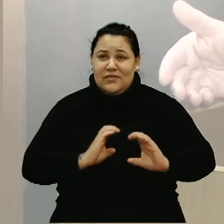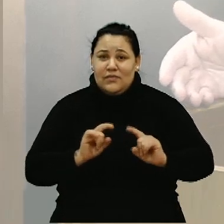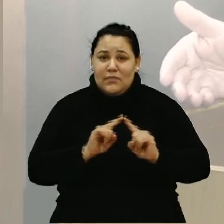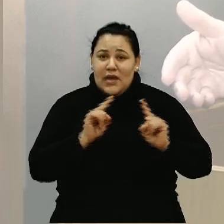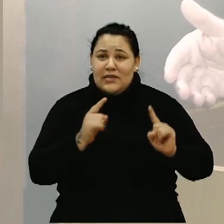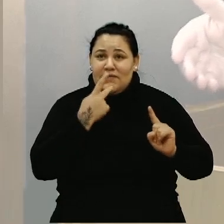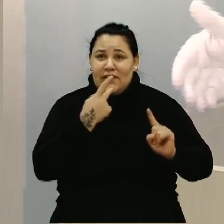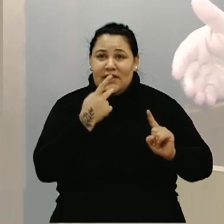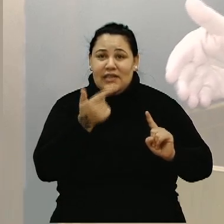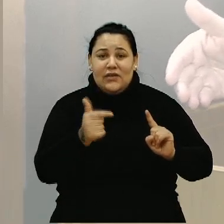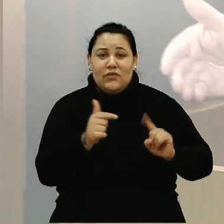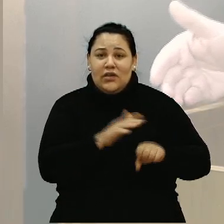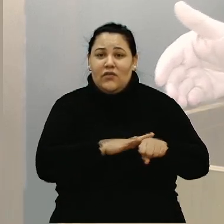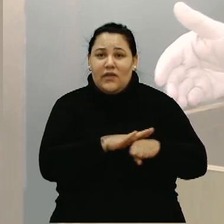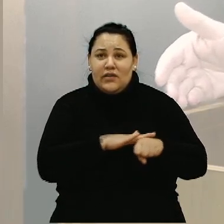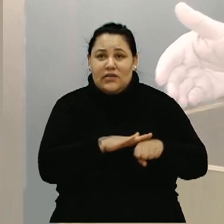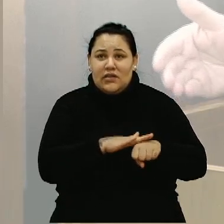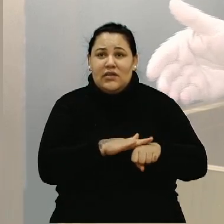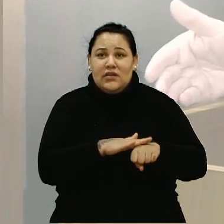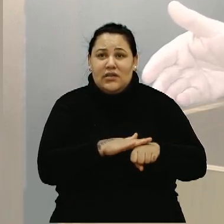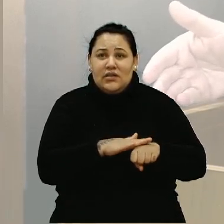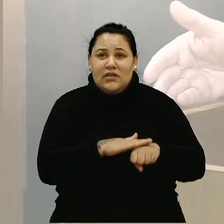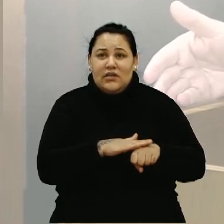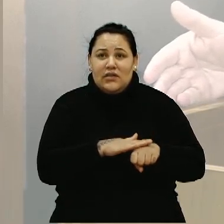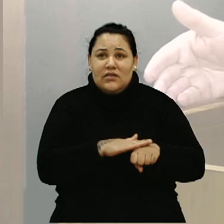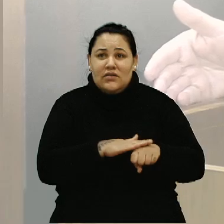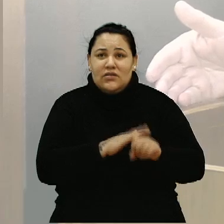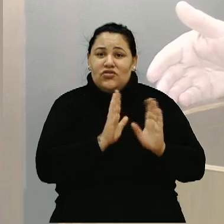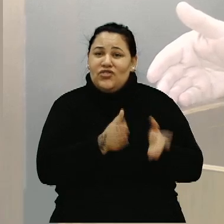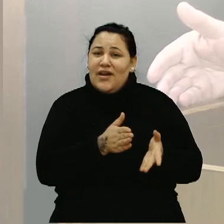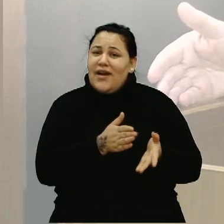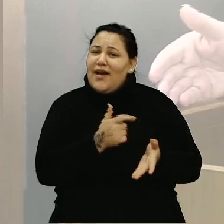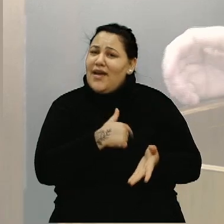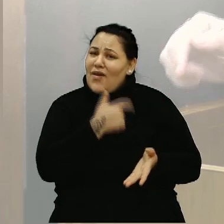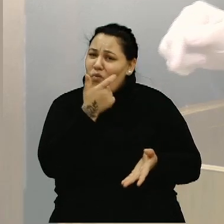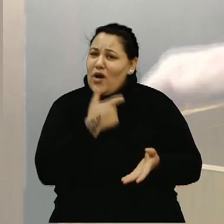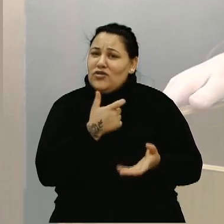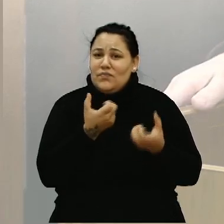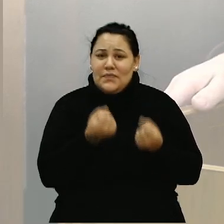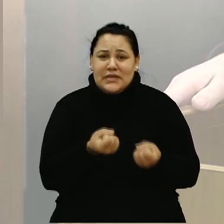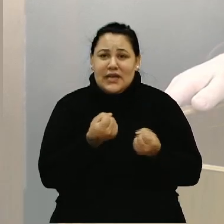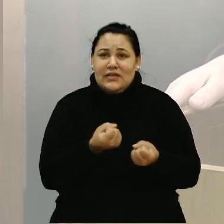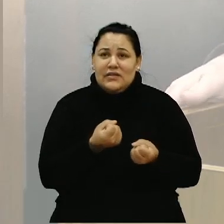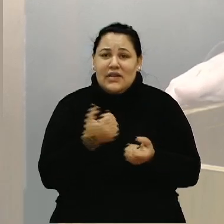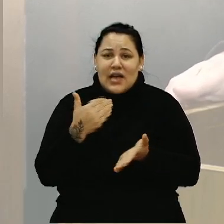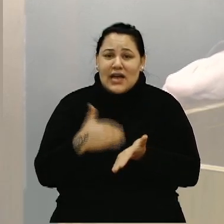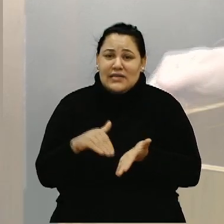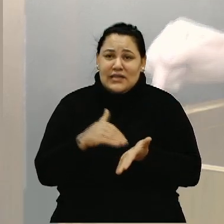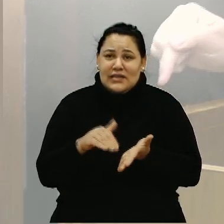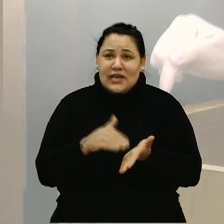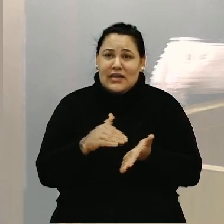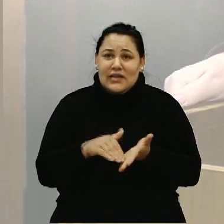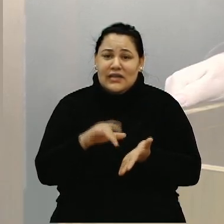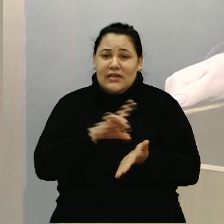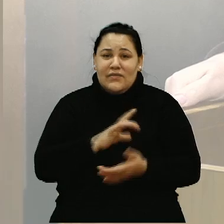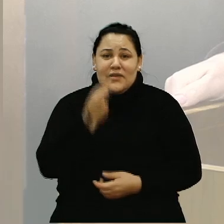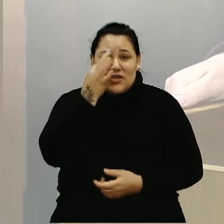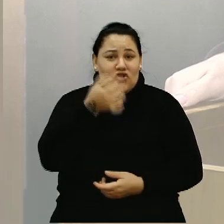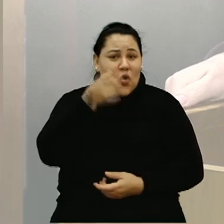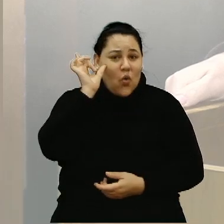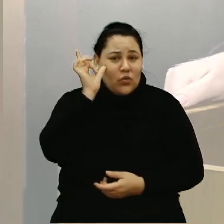está tendo diálogo, aí já é algo demais. A secretária veio ontem aqui atendendo a um pedido dos vereadores, veio aqui